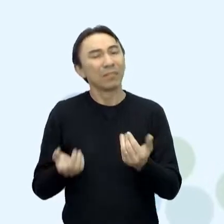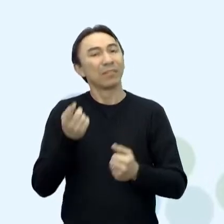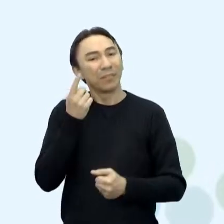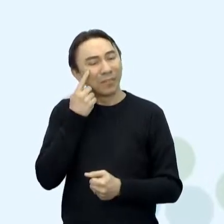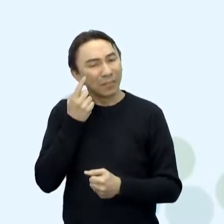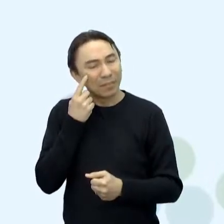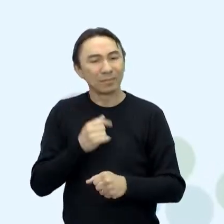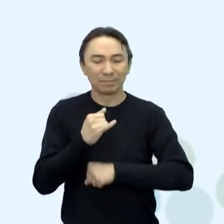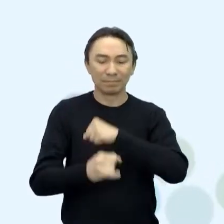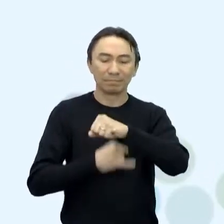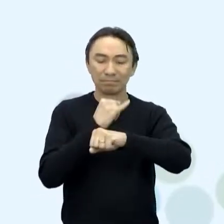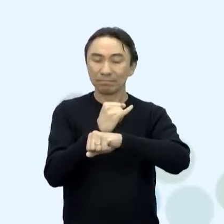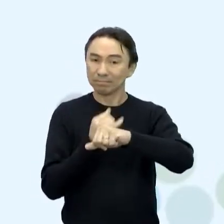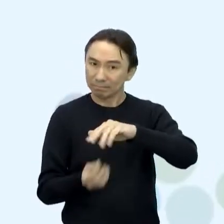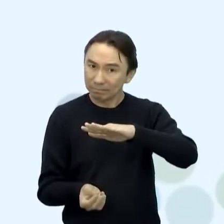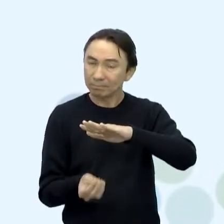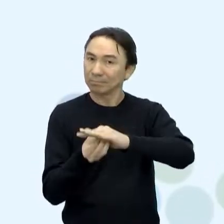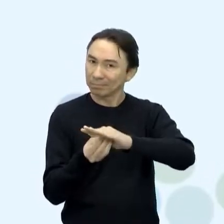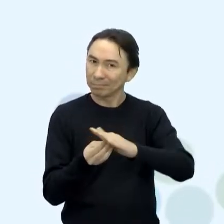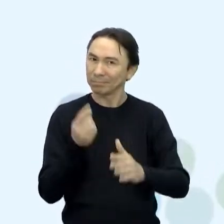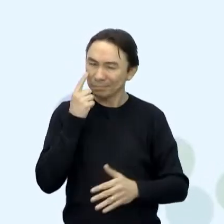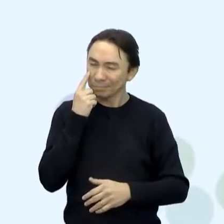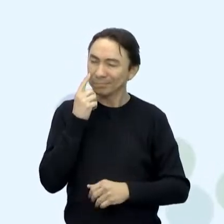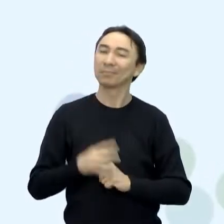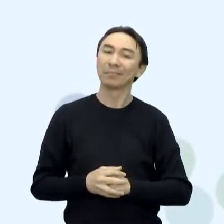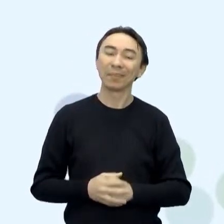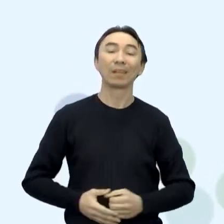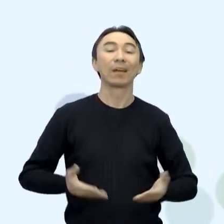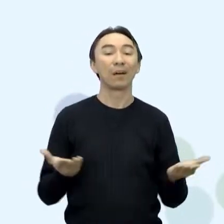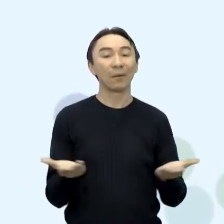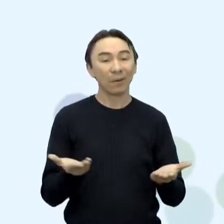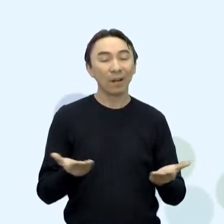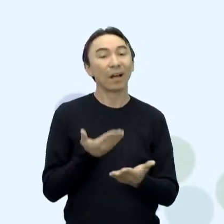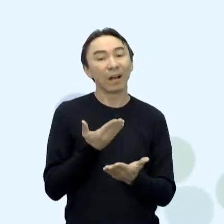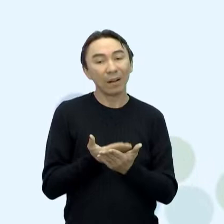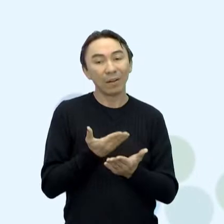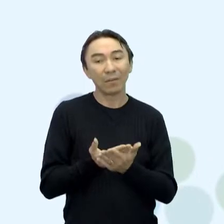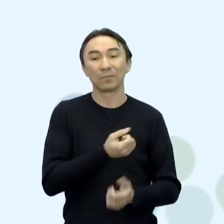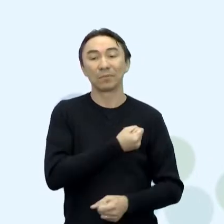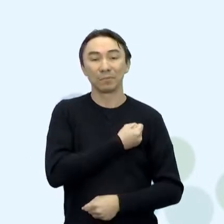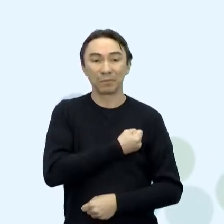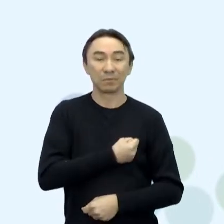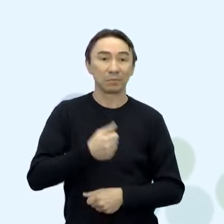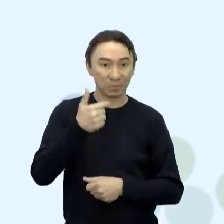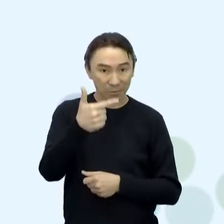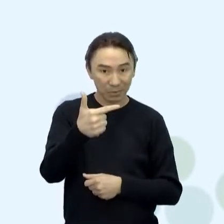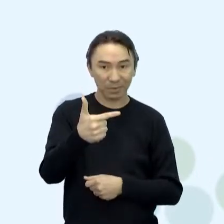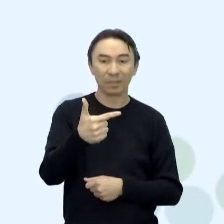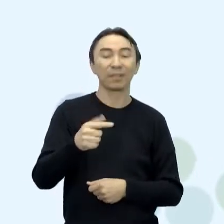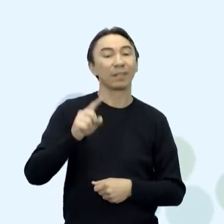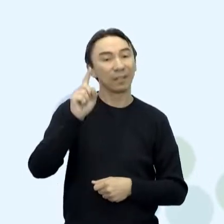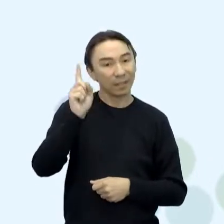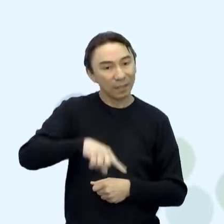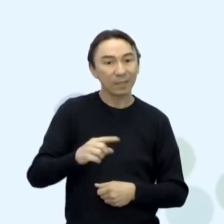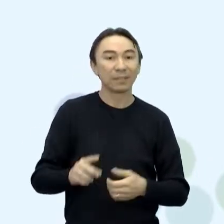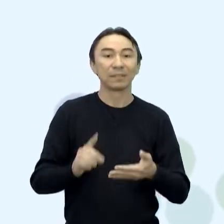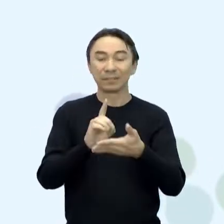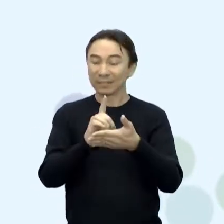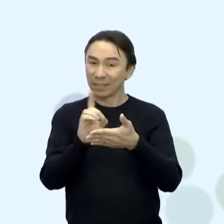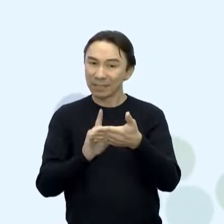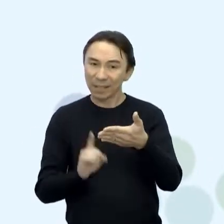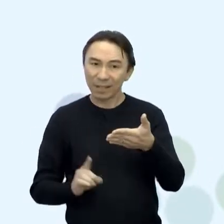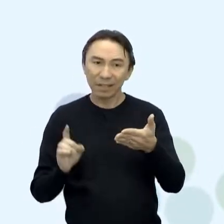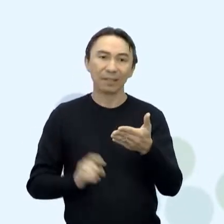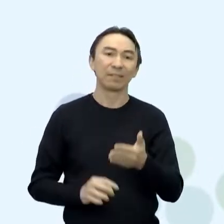repositório. E agora essa aula 2, que é o Design Thinking, que nós vamos dar continuidade a esse pensamento